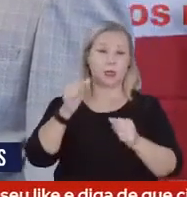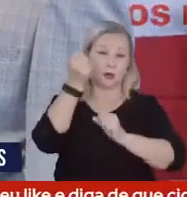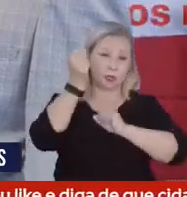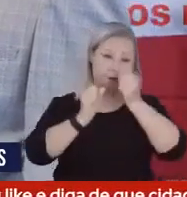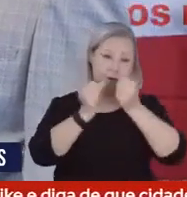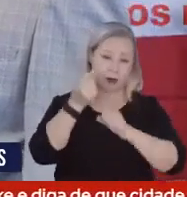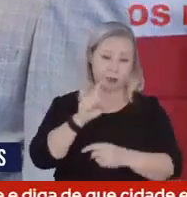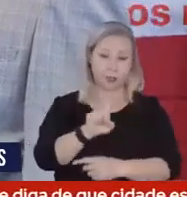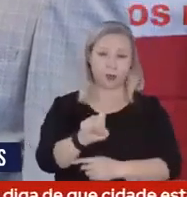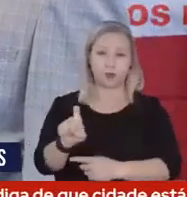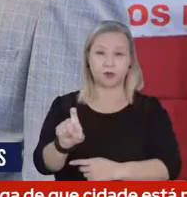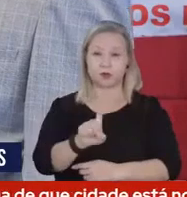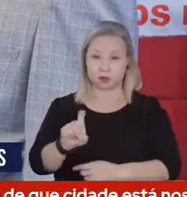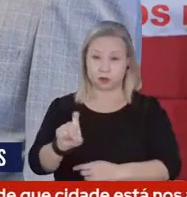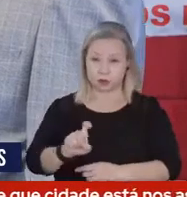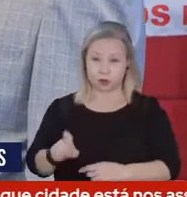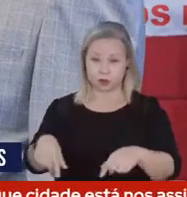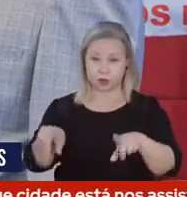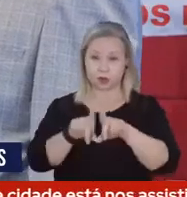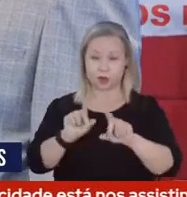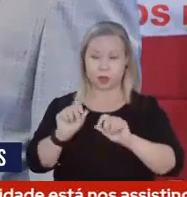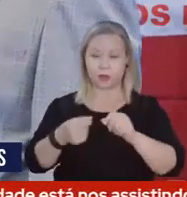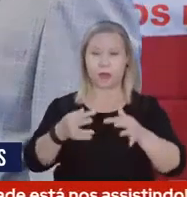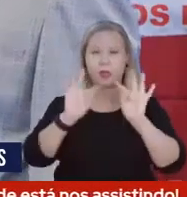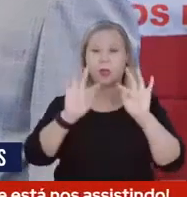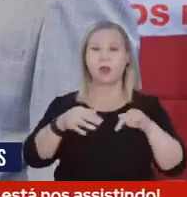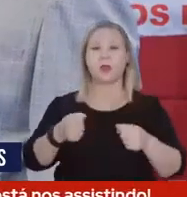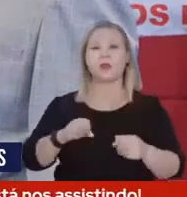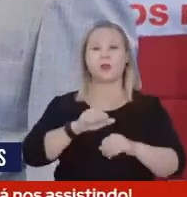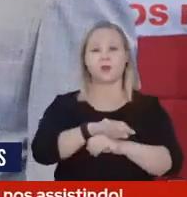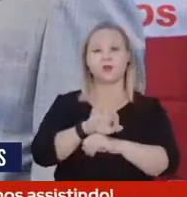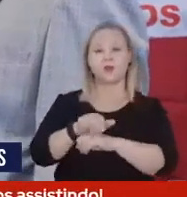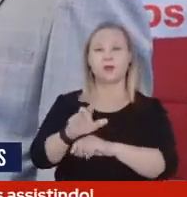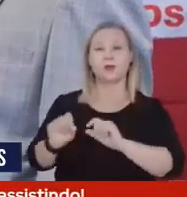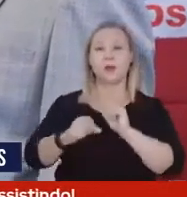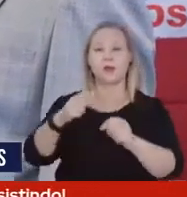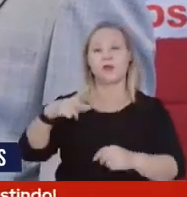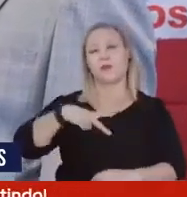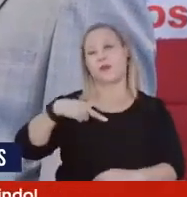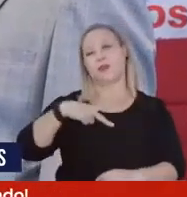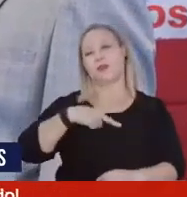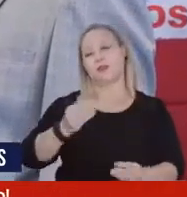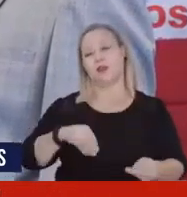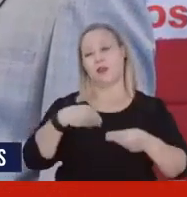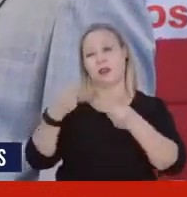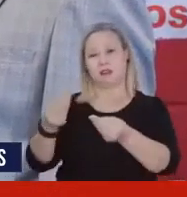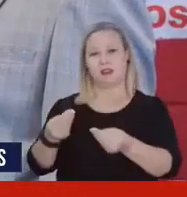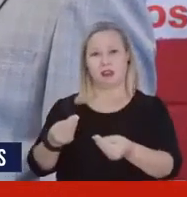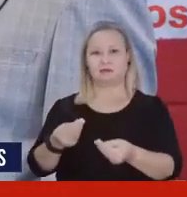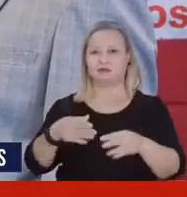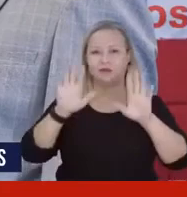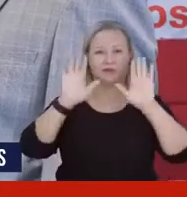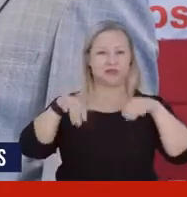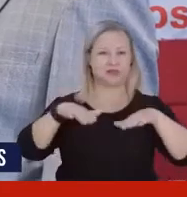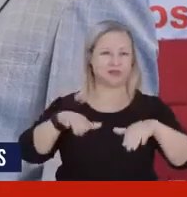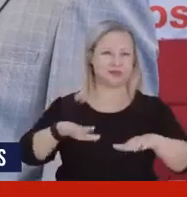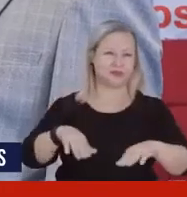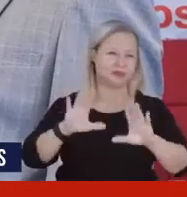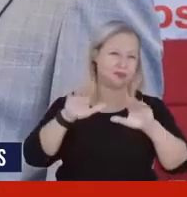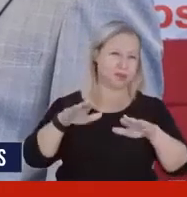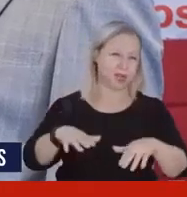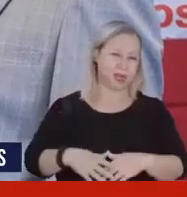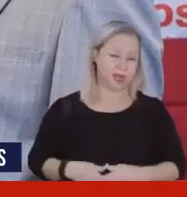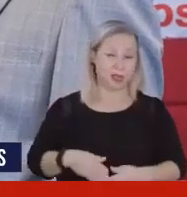e, por fim, de toda a nossa distribuição que foi privatizada, entregue a preço banana, falando aqui da BR Distribuidora,